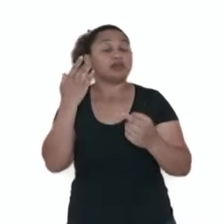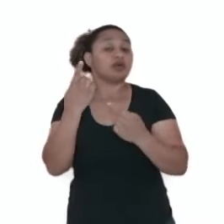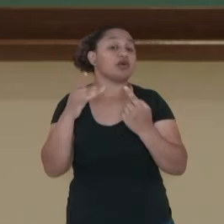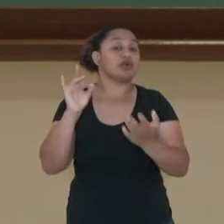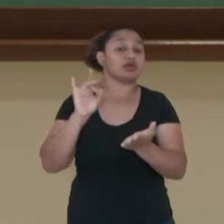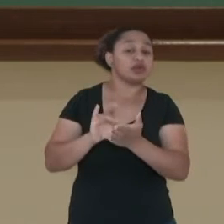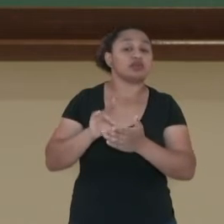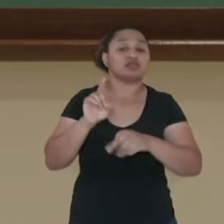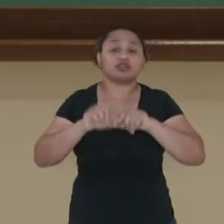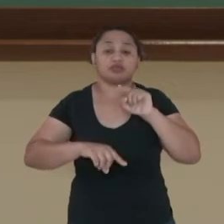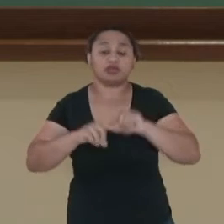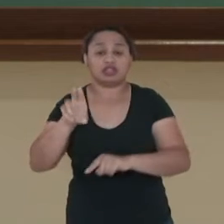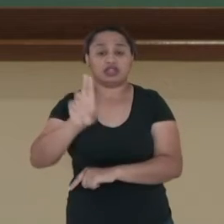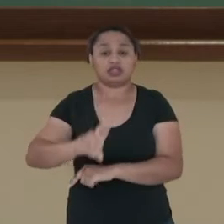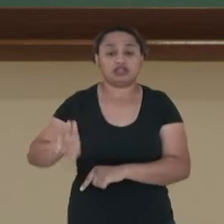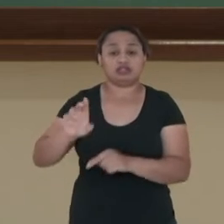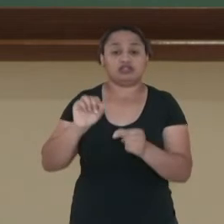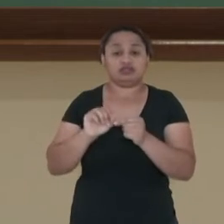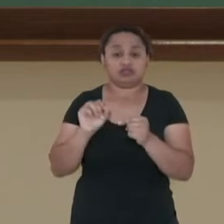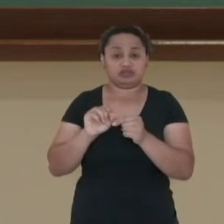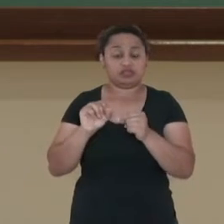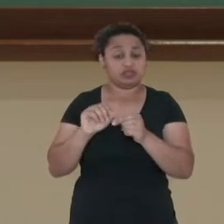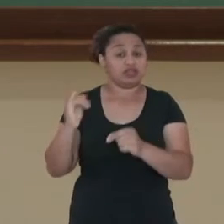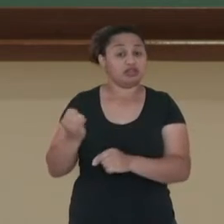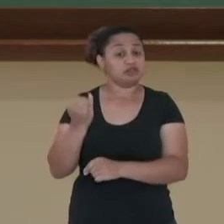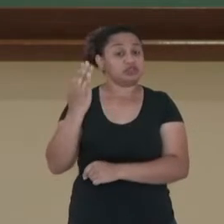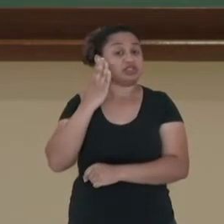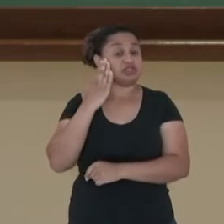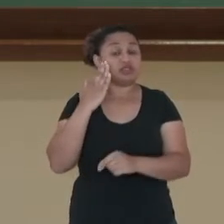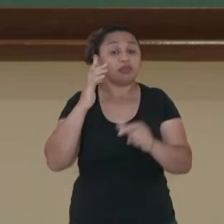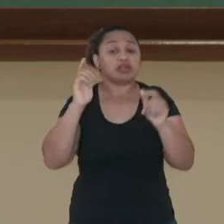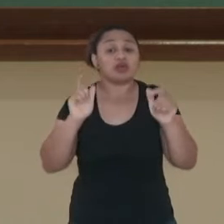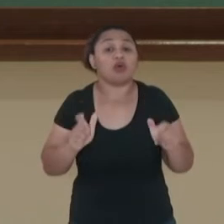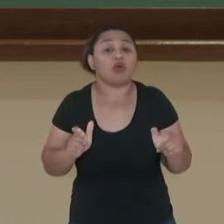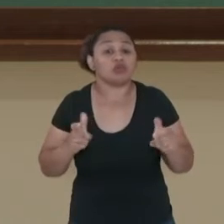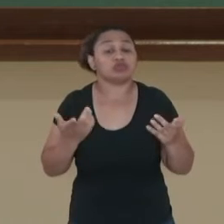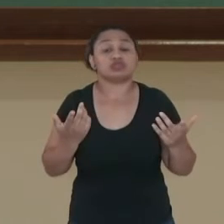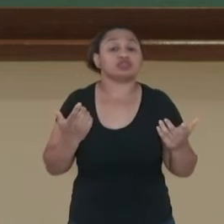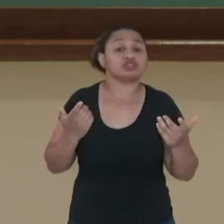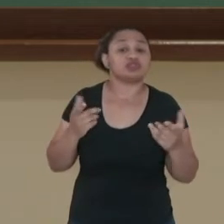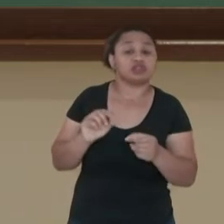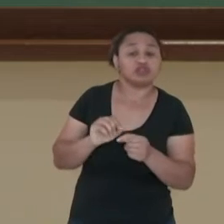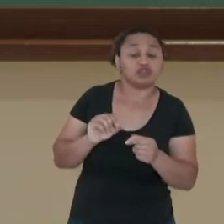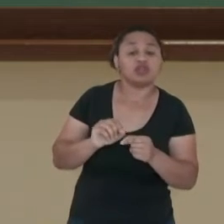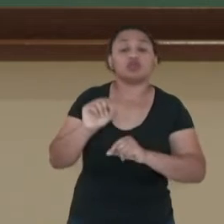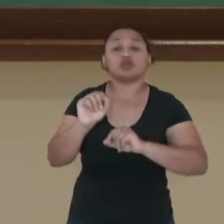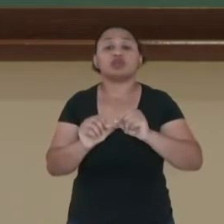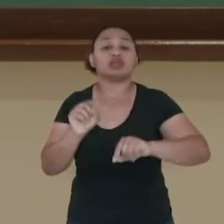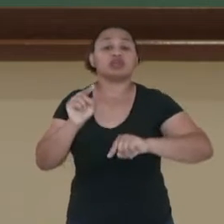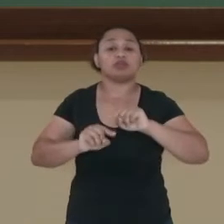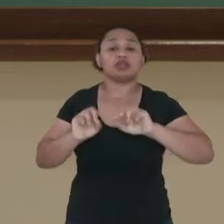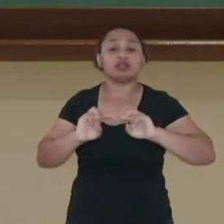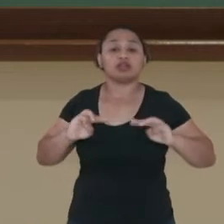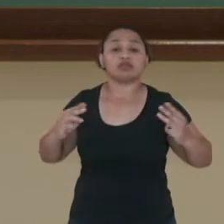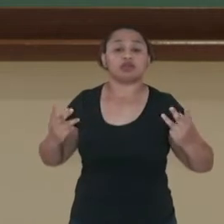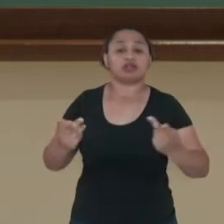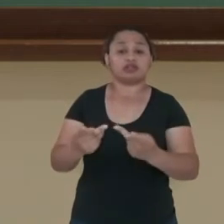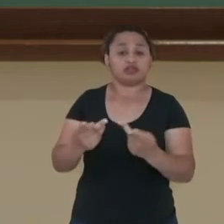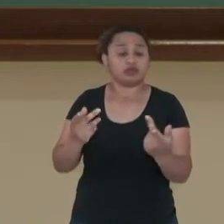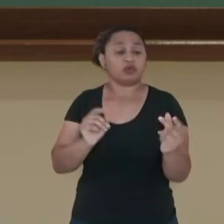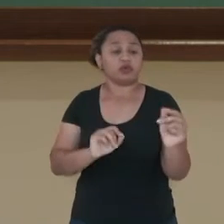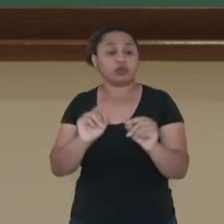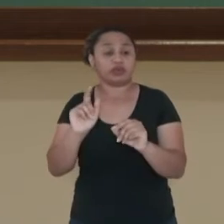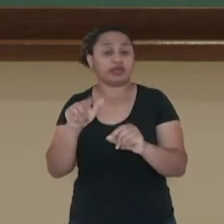na fabricação. É interessante você saber a procedência de onde vem aquilo, se existe um compromisso ambiental com quem produz também, isso